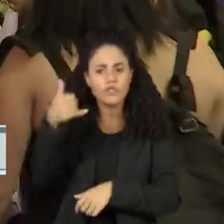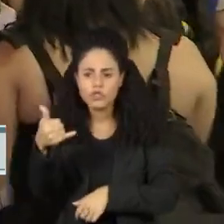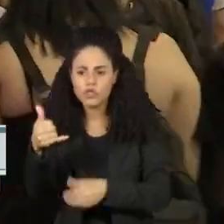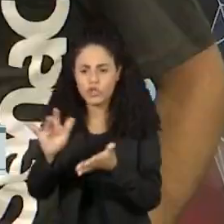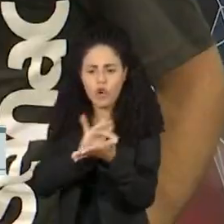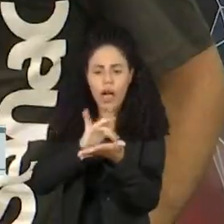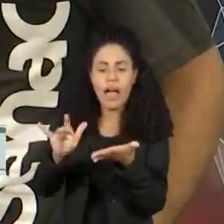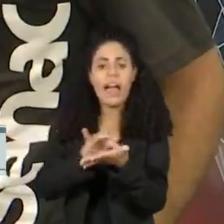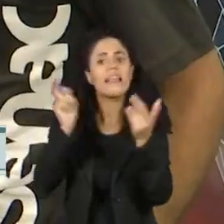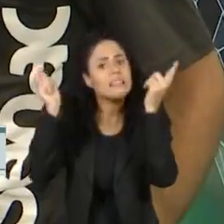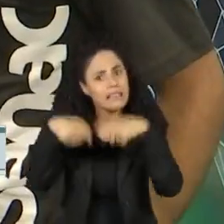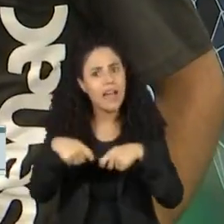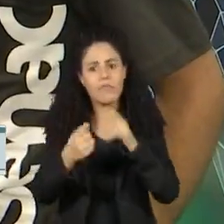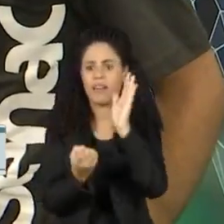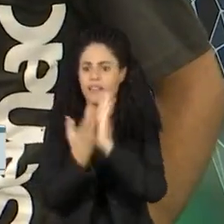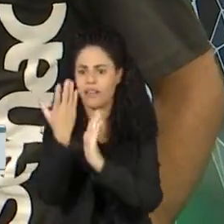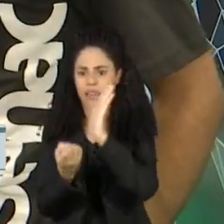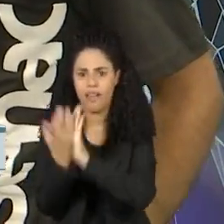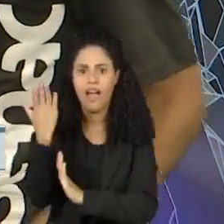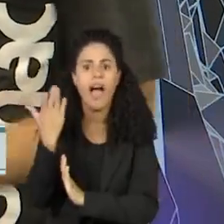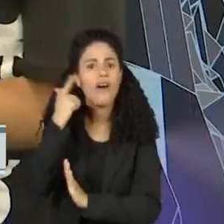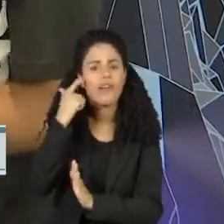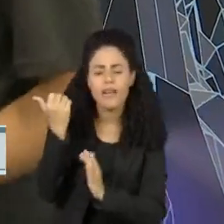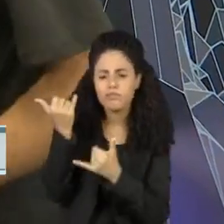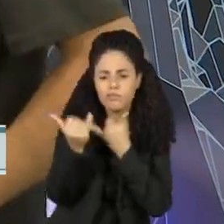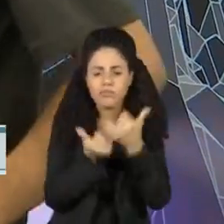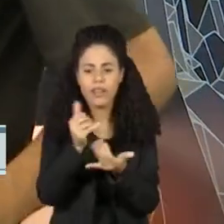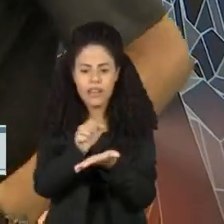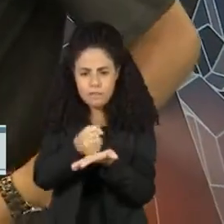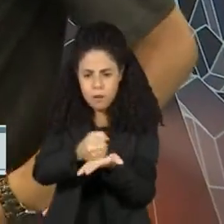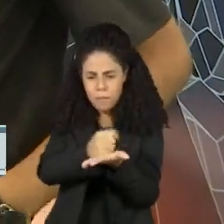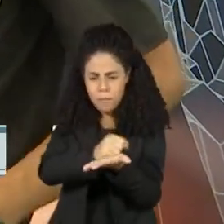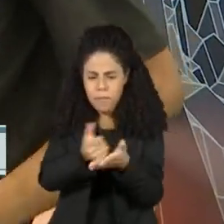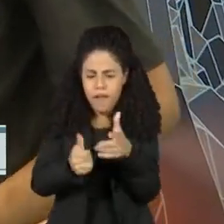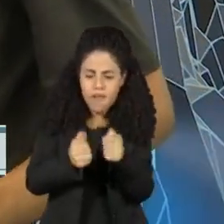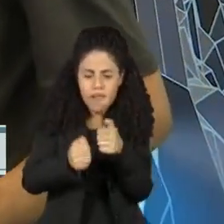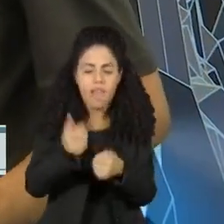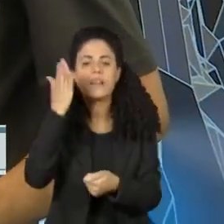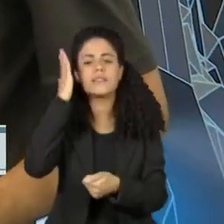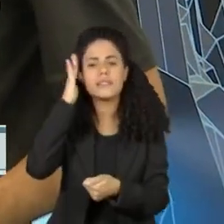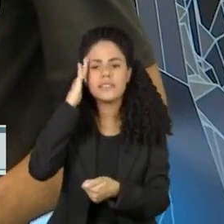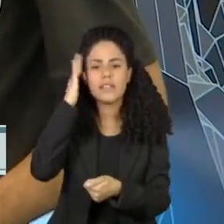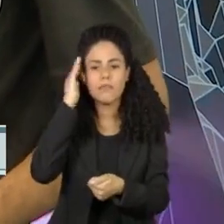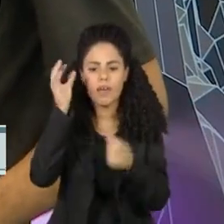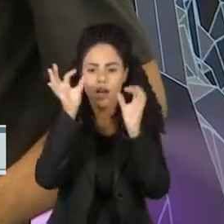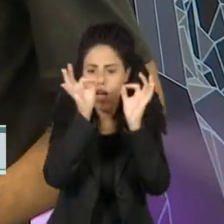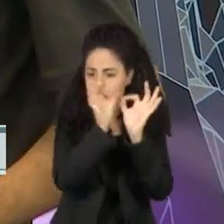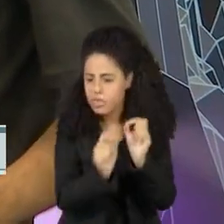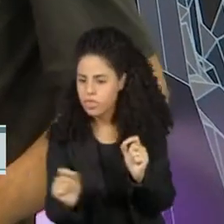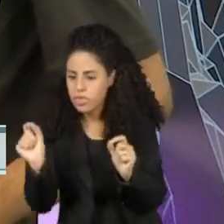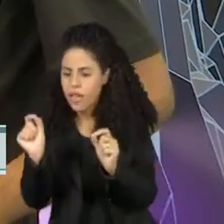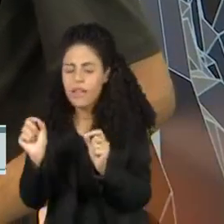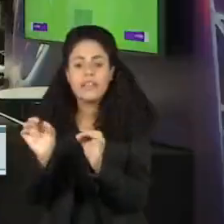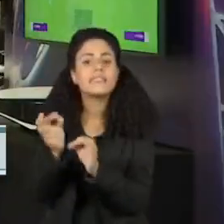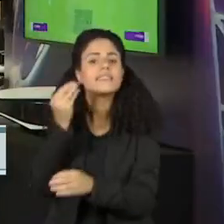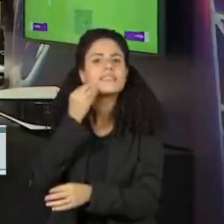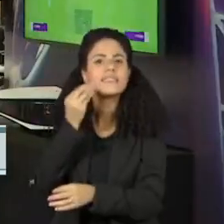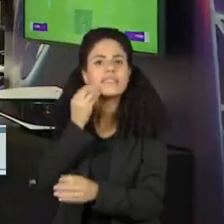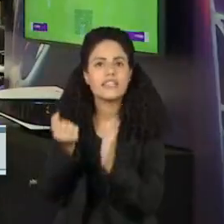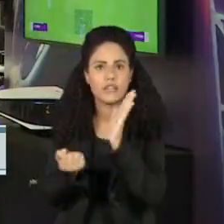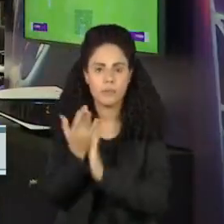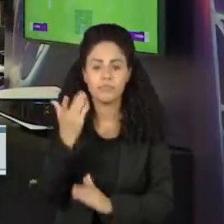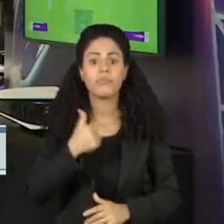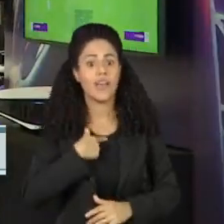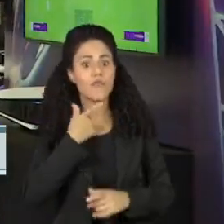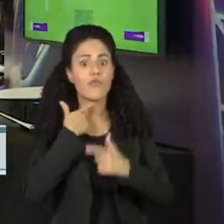série de oportunidade para quem sonha em criar um jogo é pensar identificar o lixo e está desenvolveu o melhor produto possível eu tenho bastante